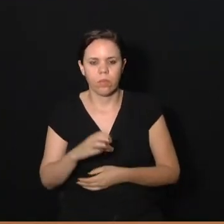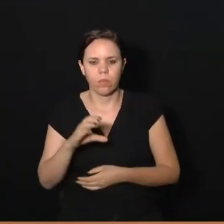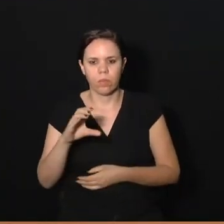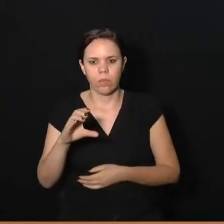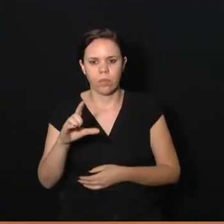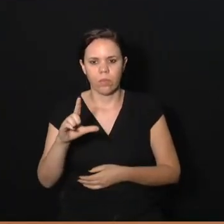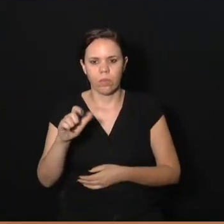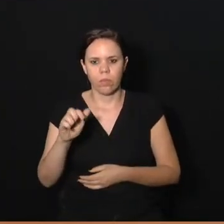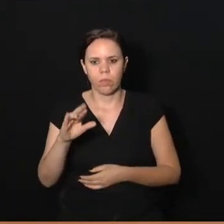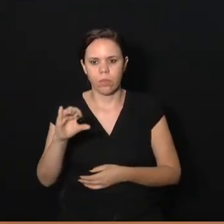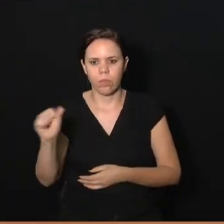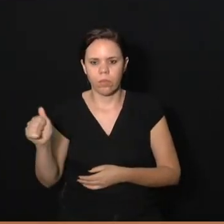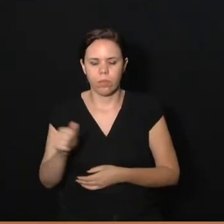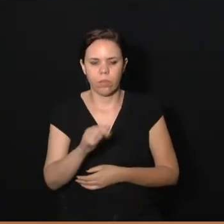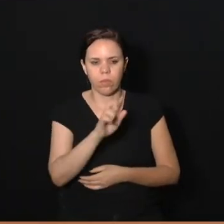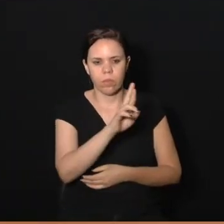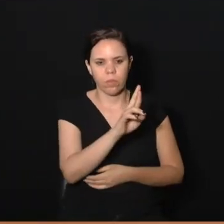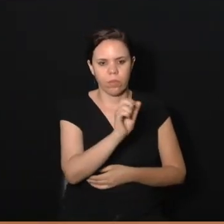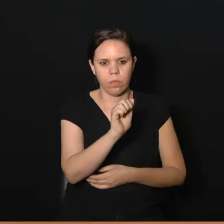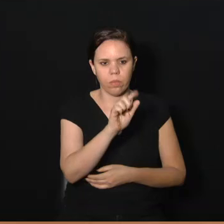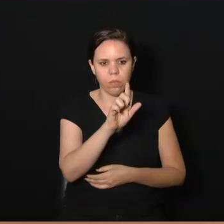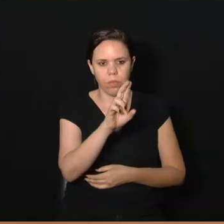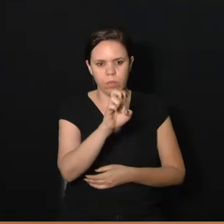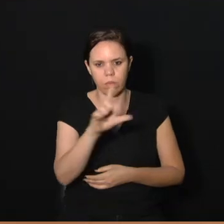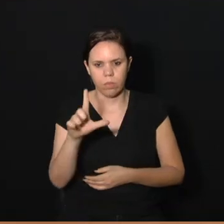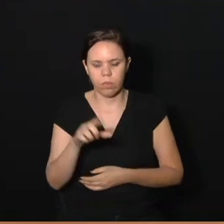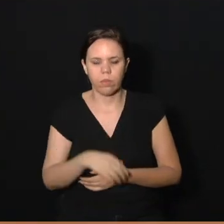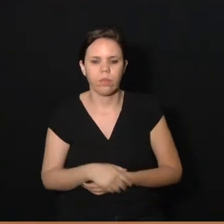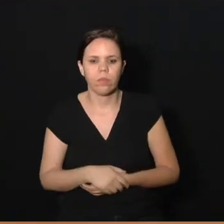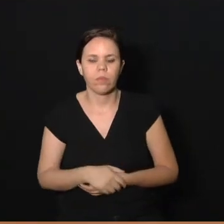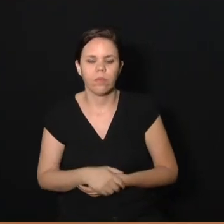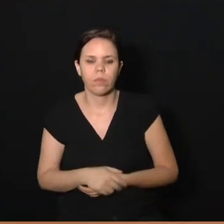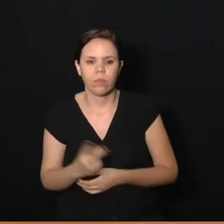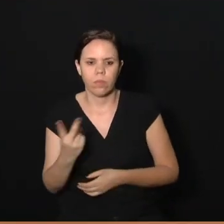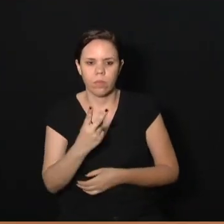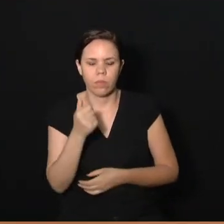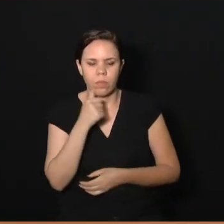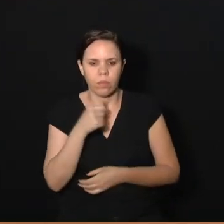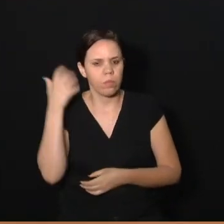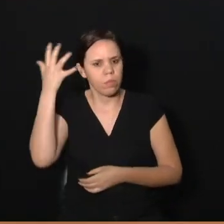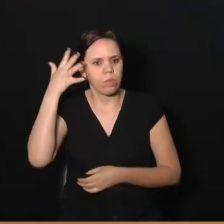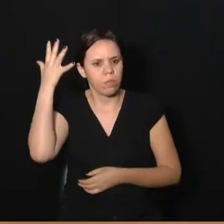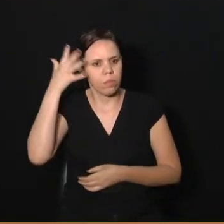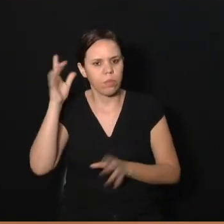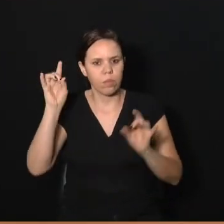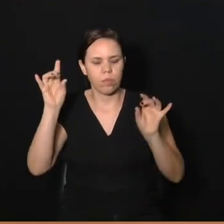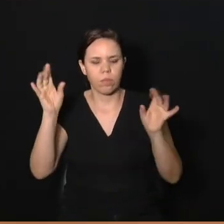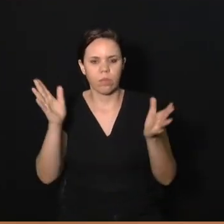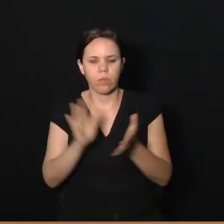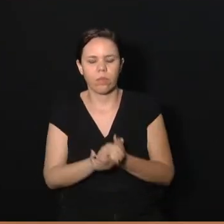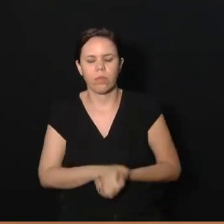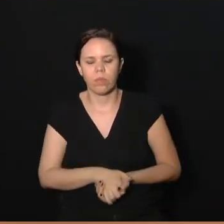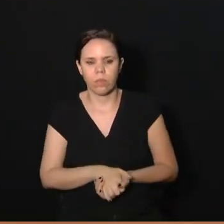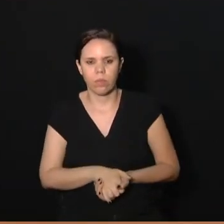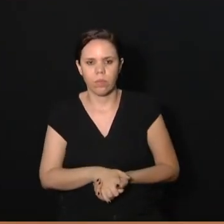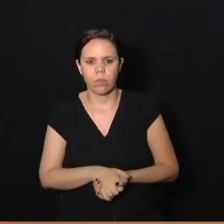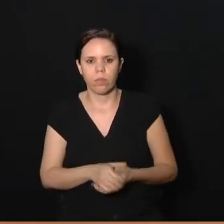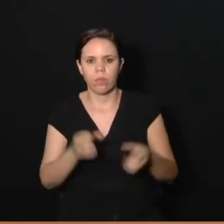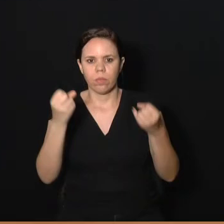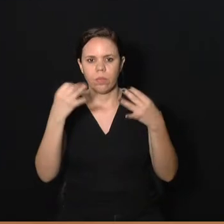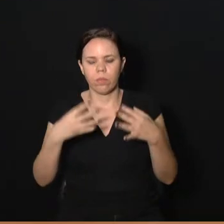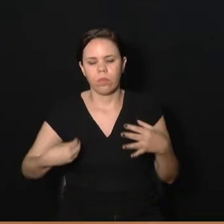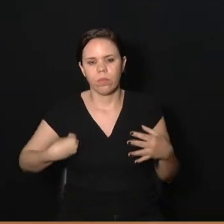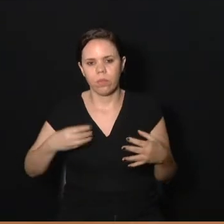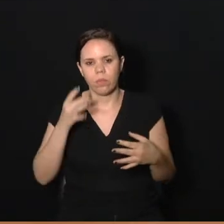Clarissa Loureiro e a Raquel Cardamone, pela sua palestra, especialmente, e pela sua